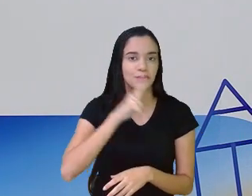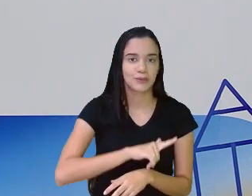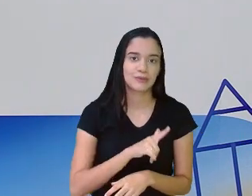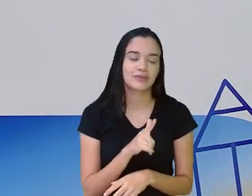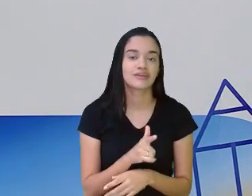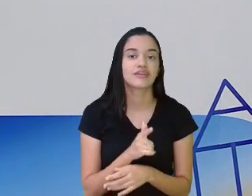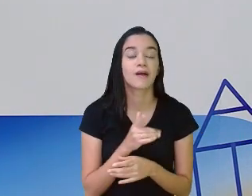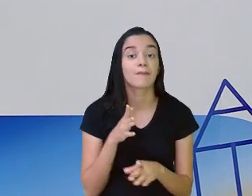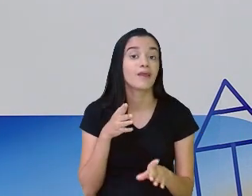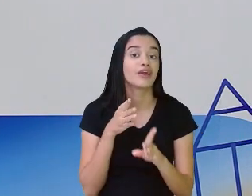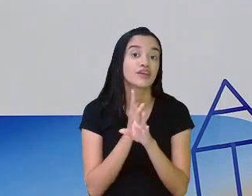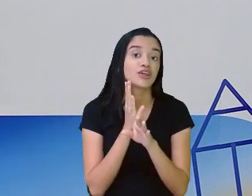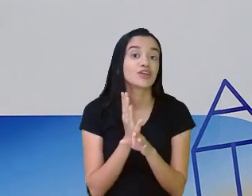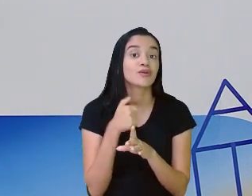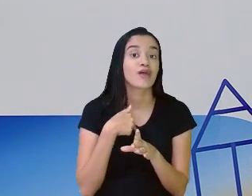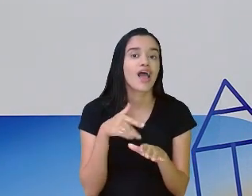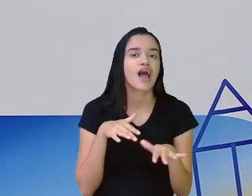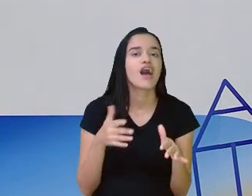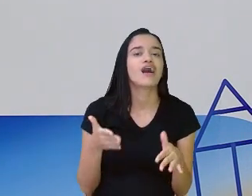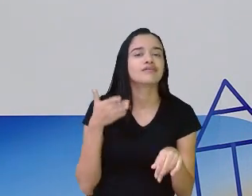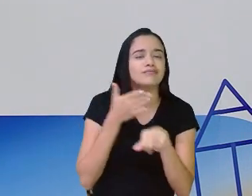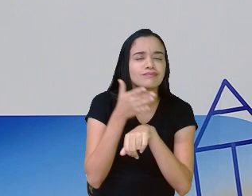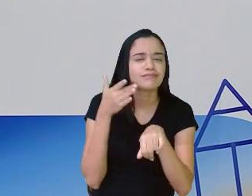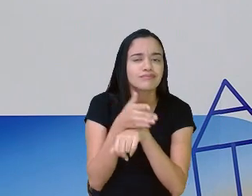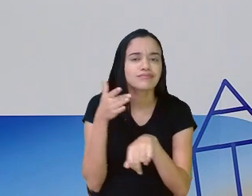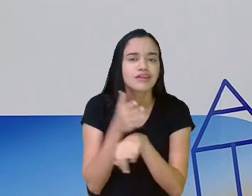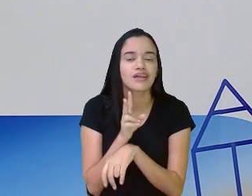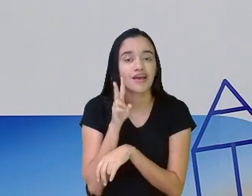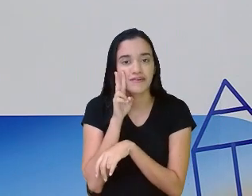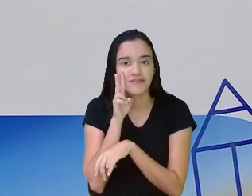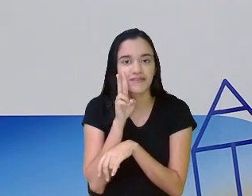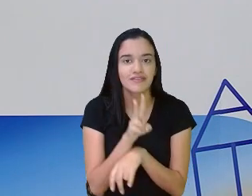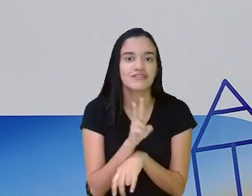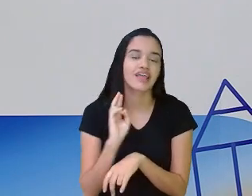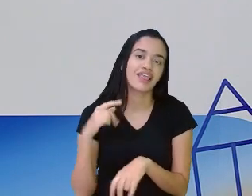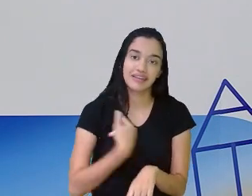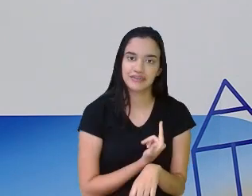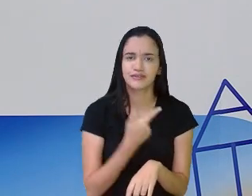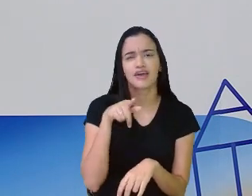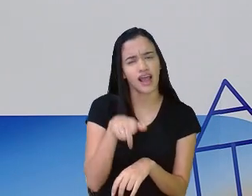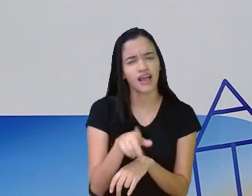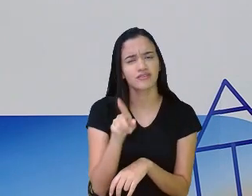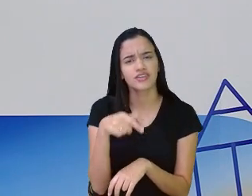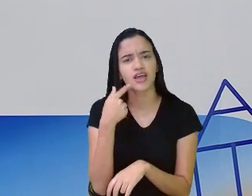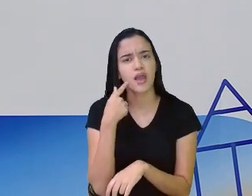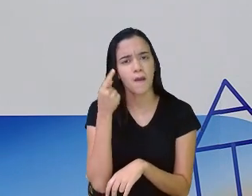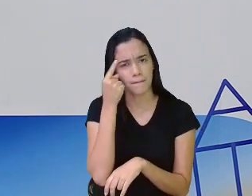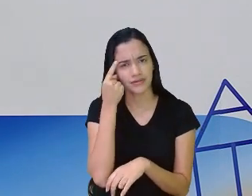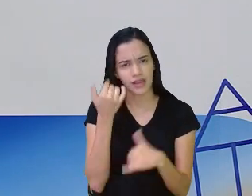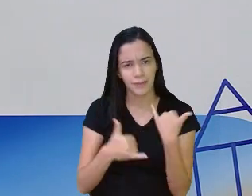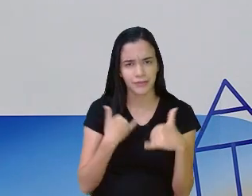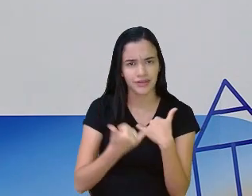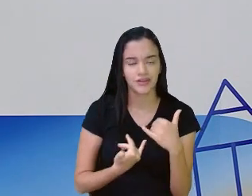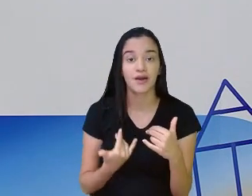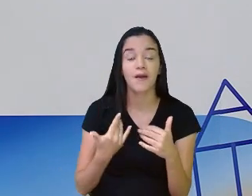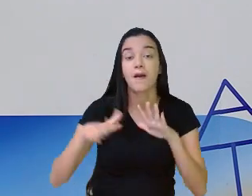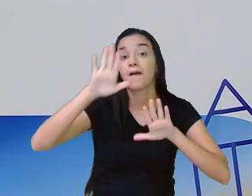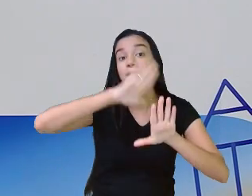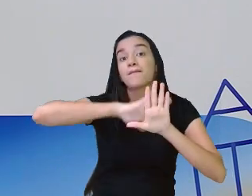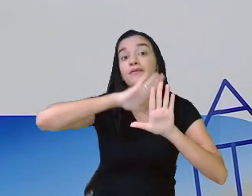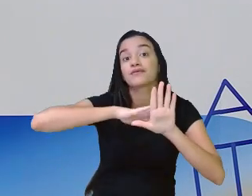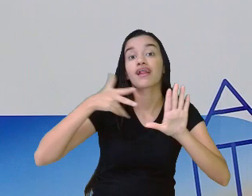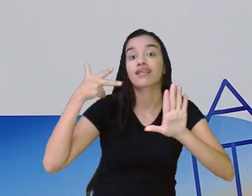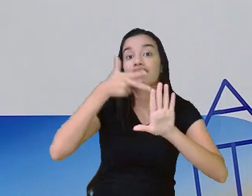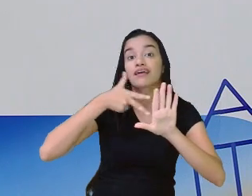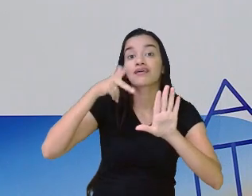consigam encontrar, acessar, ver a gente. Vocês estão pensando que é brincadeira? Atrás dessas